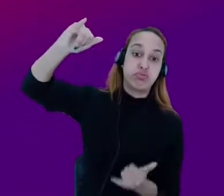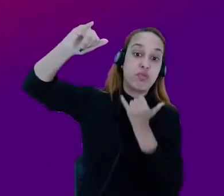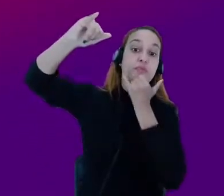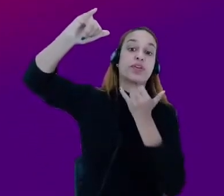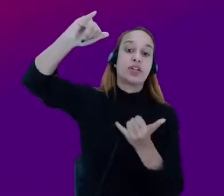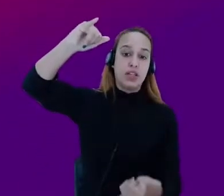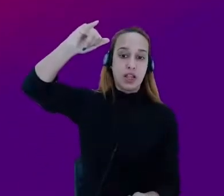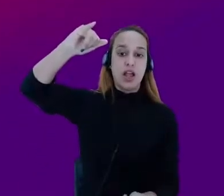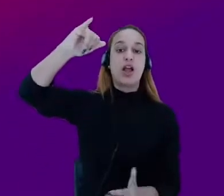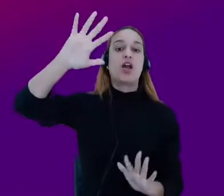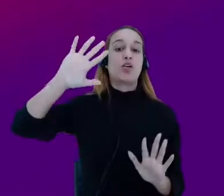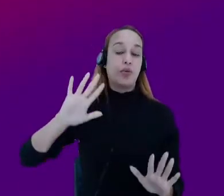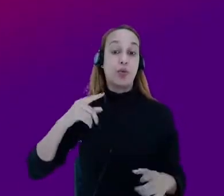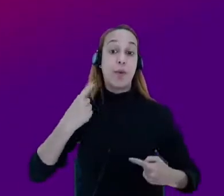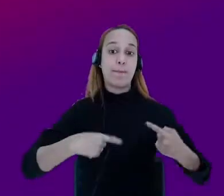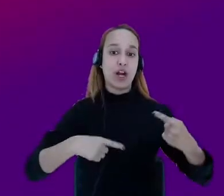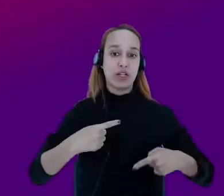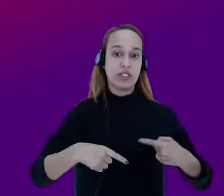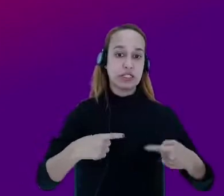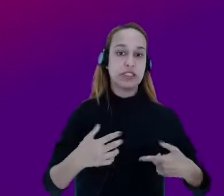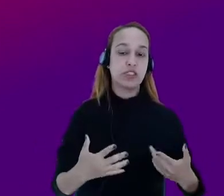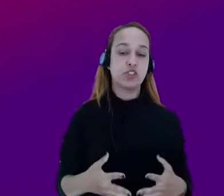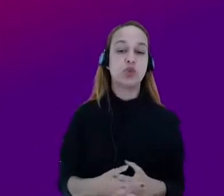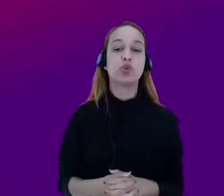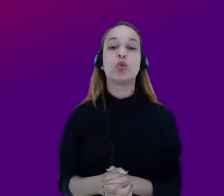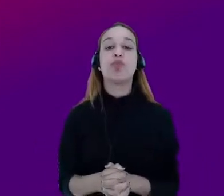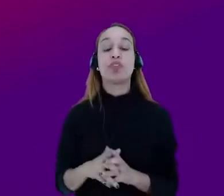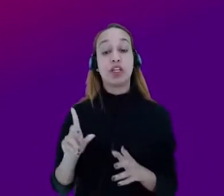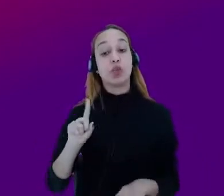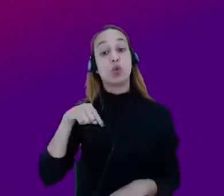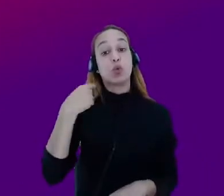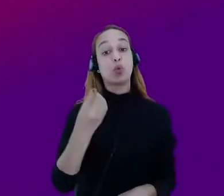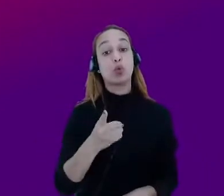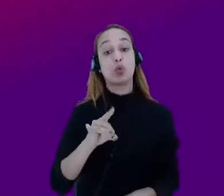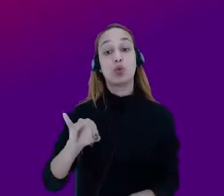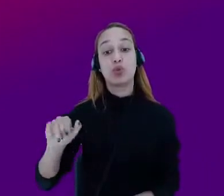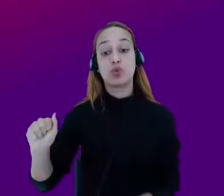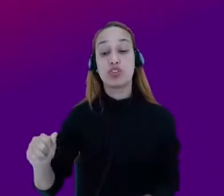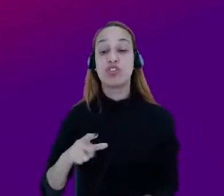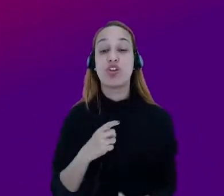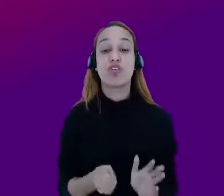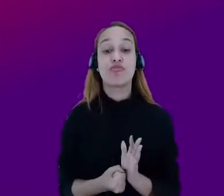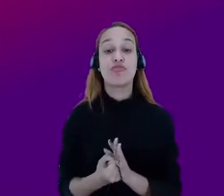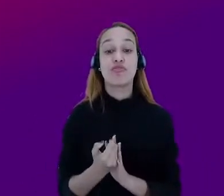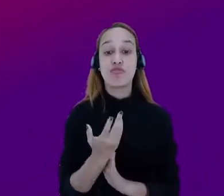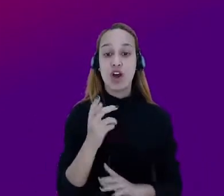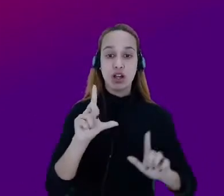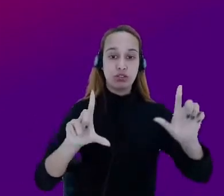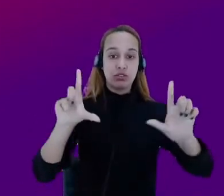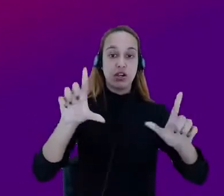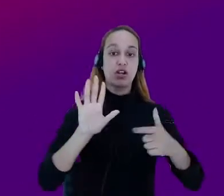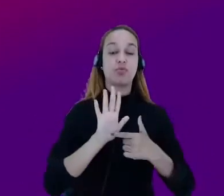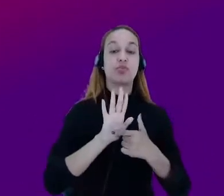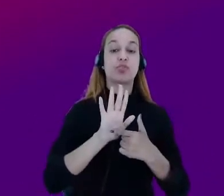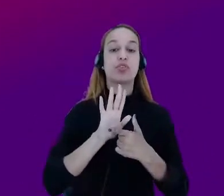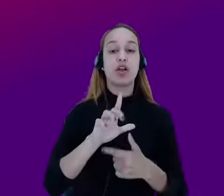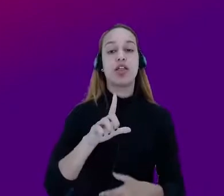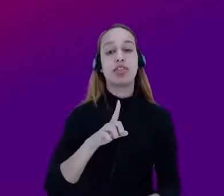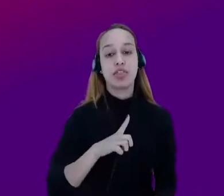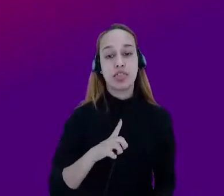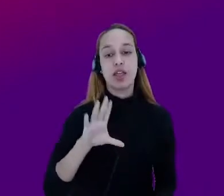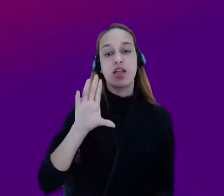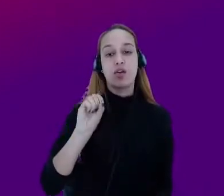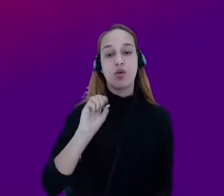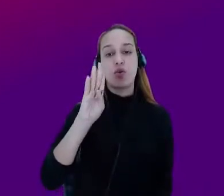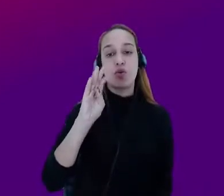um político e logo no dia seguinte tinham muitas matérias na TV falando, olha, existe cobertura, caso caia